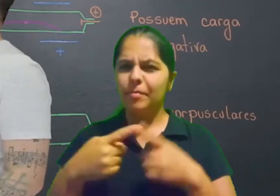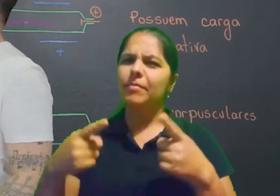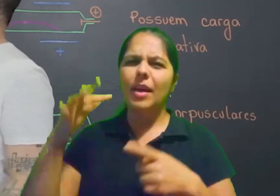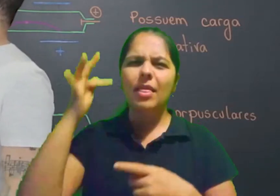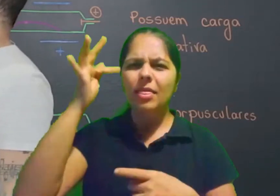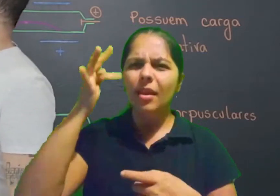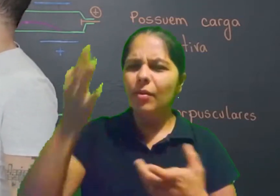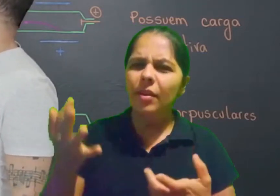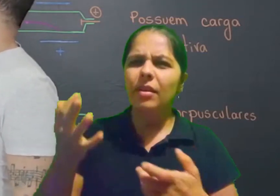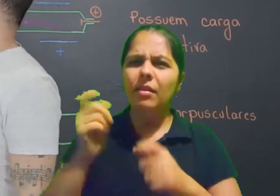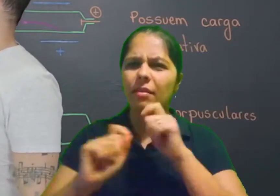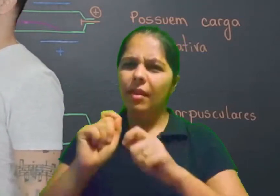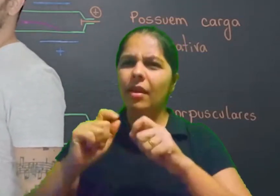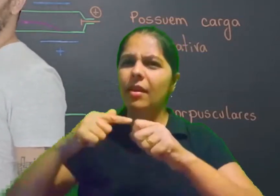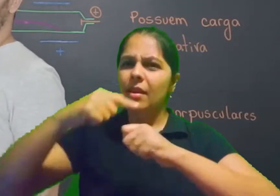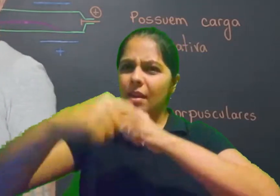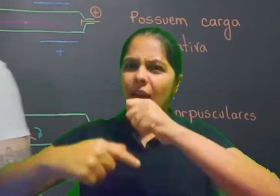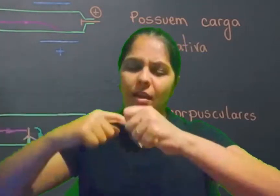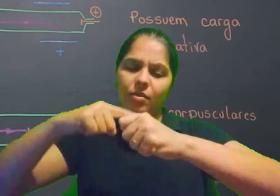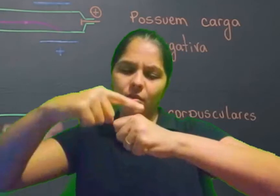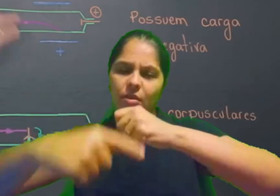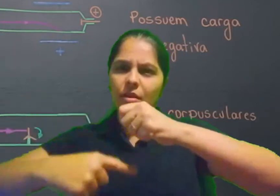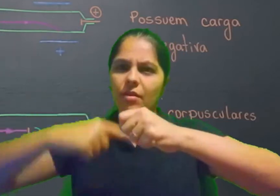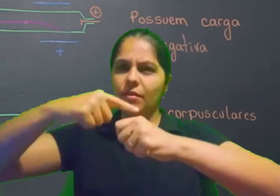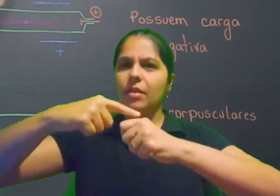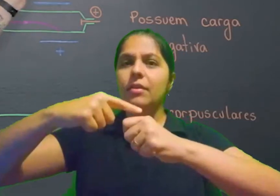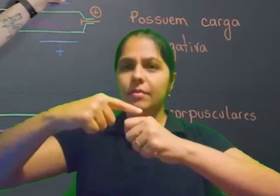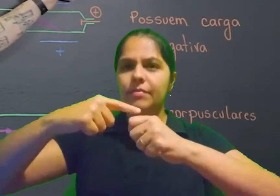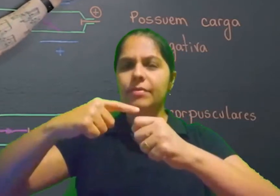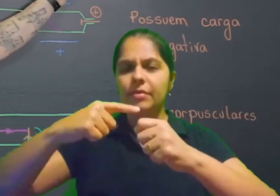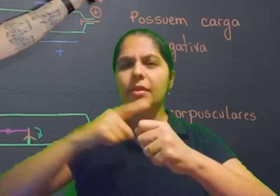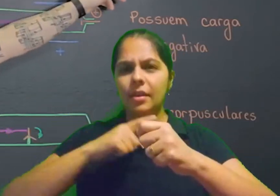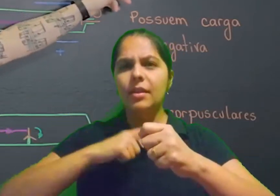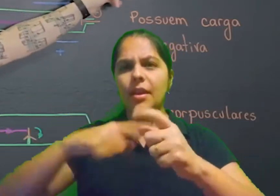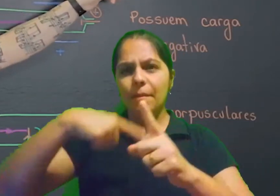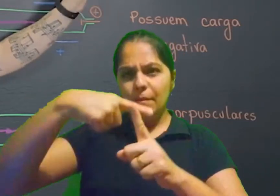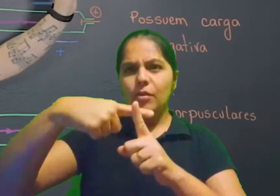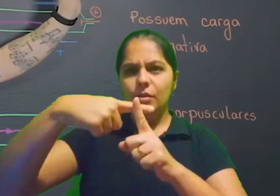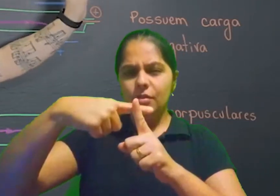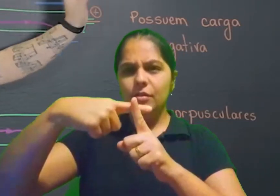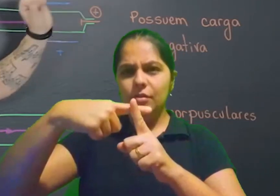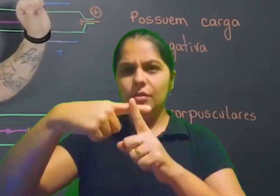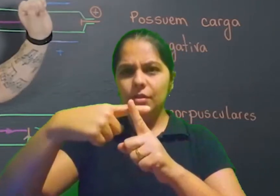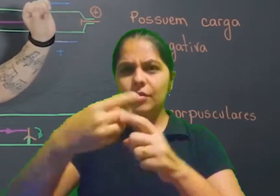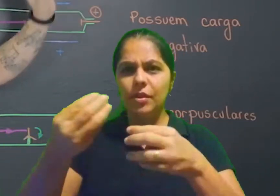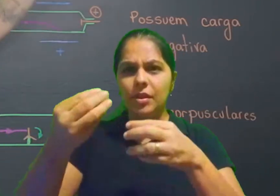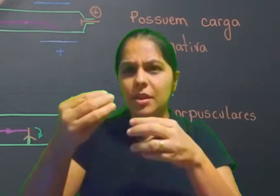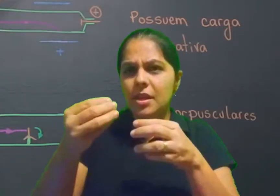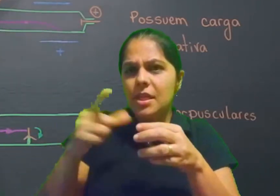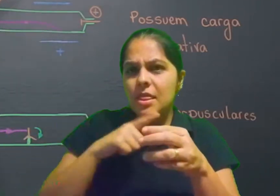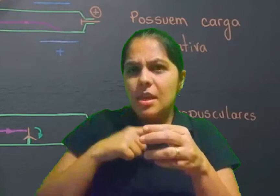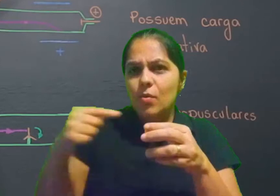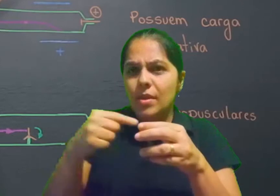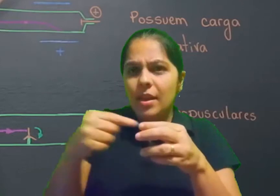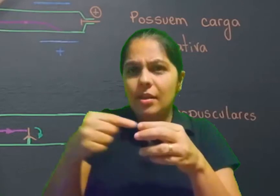né? Que átomos são esferas positivas com partículas negativas encrustadas. É como